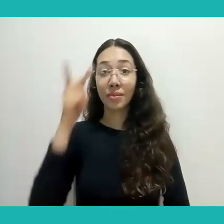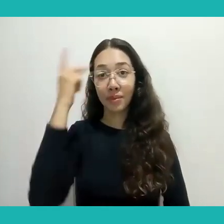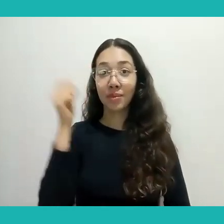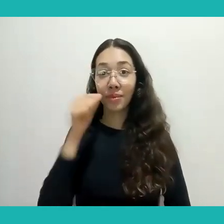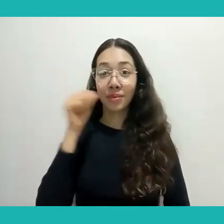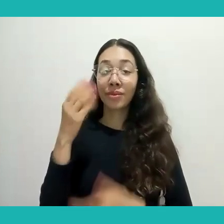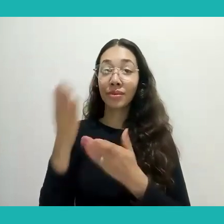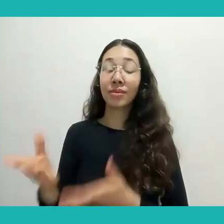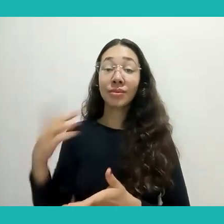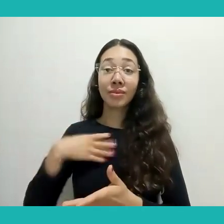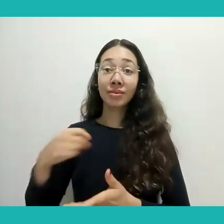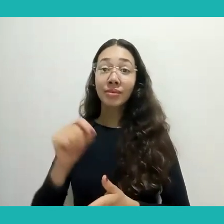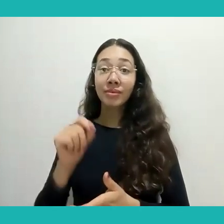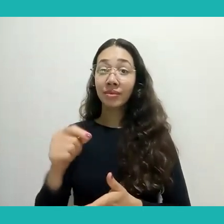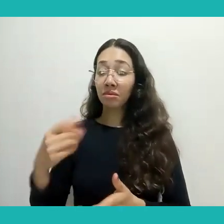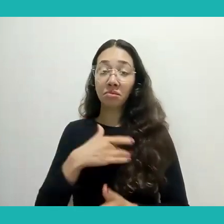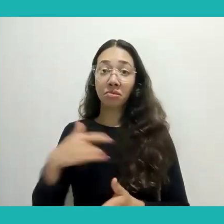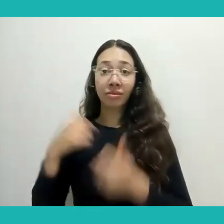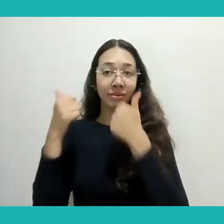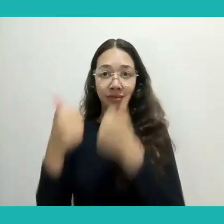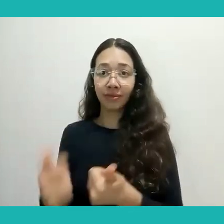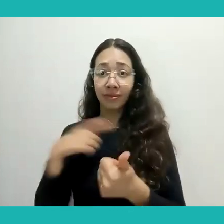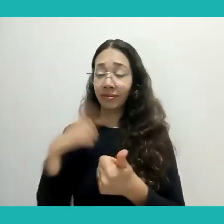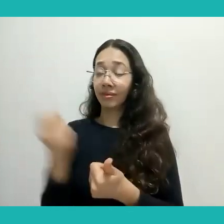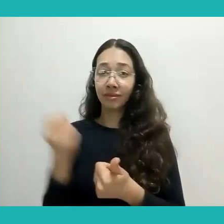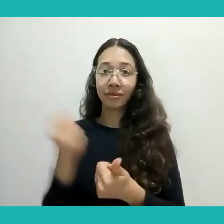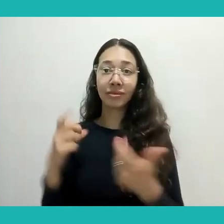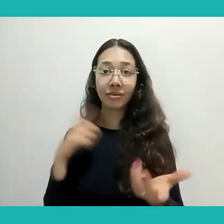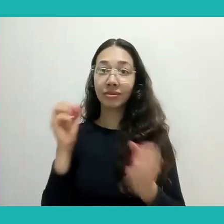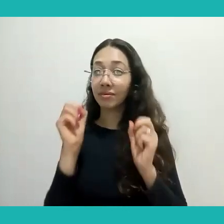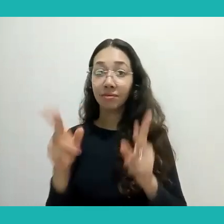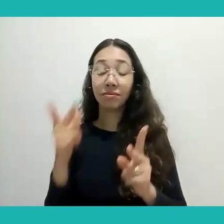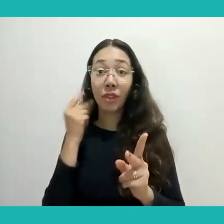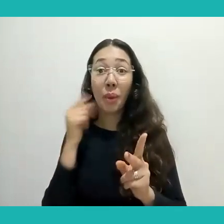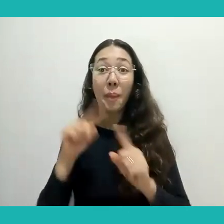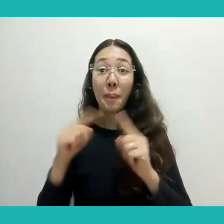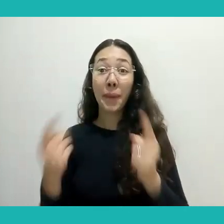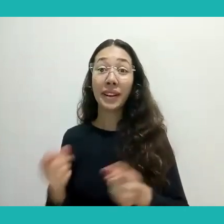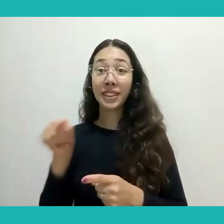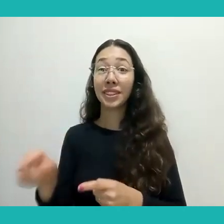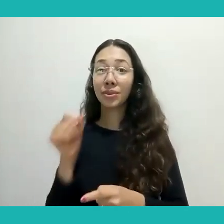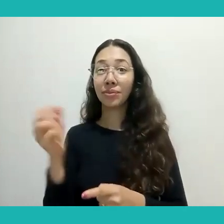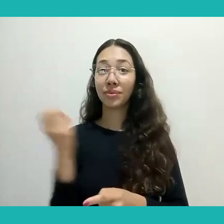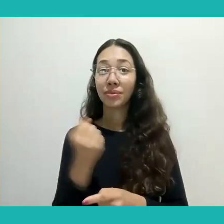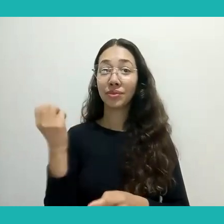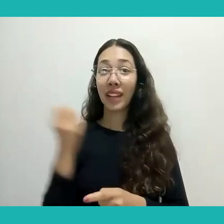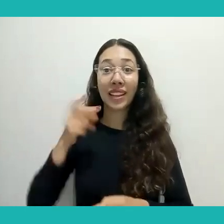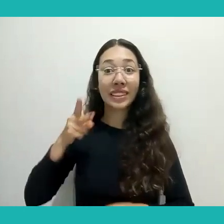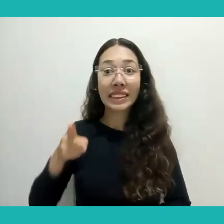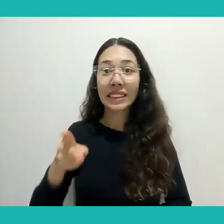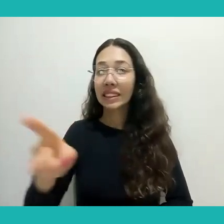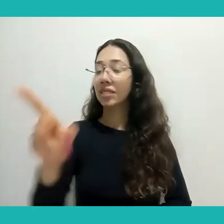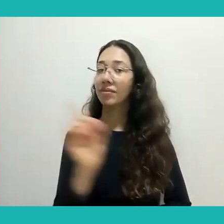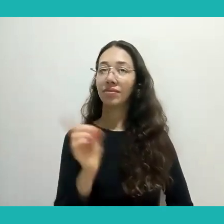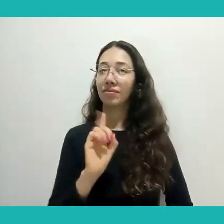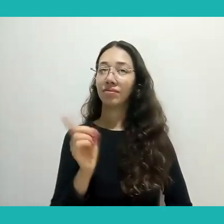ela é filha não inválida pensionista, né? Ok? Mas ela não é pensionista vitalícia, né?